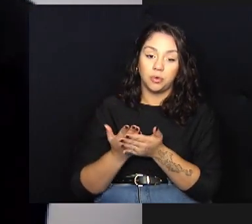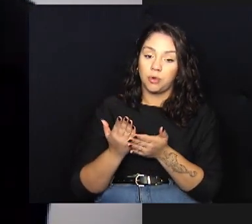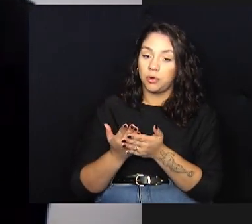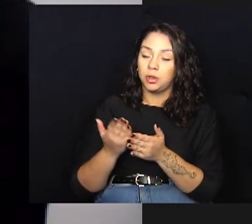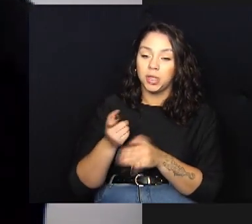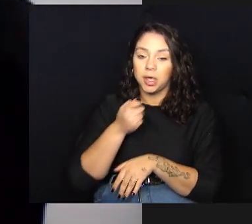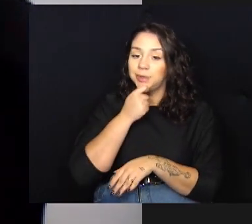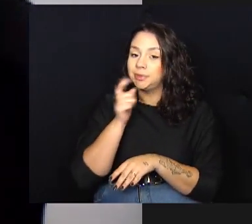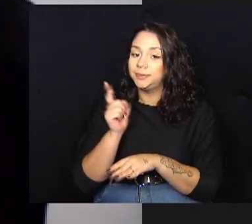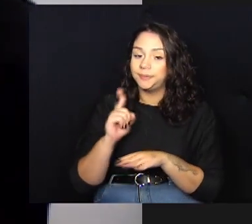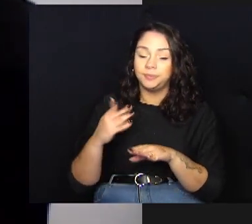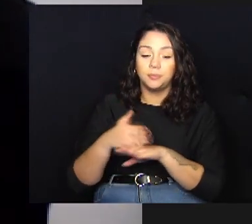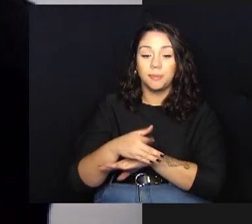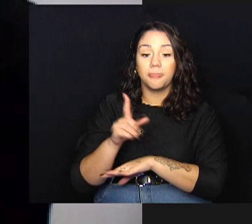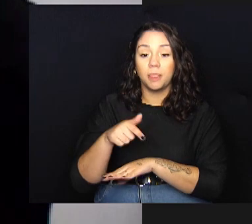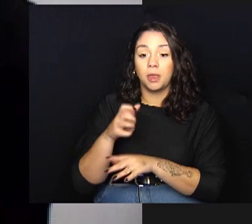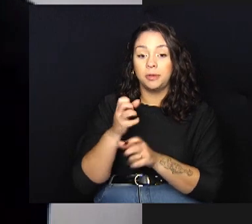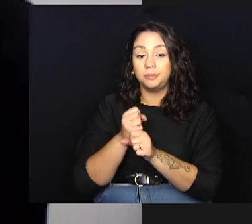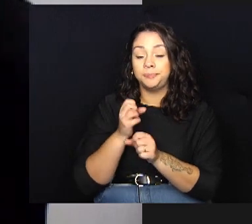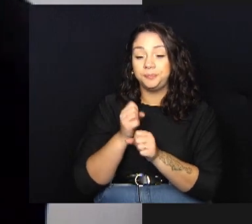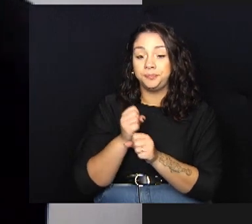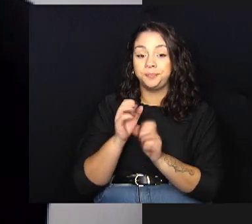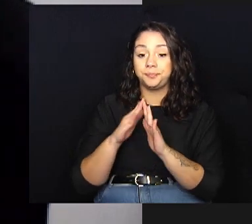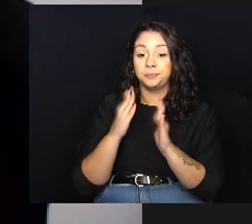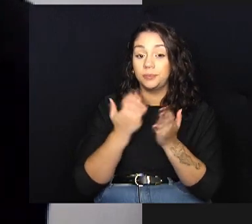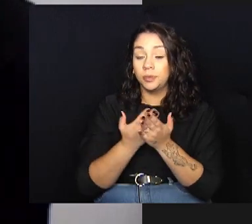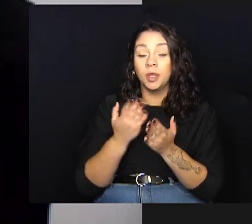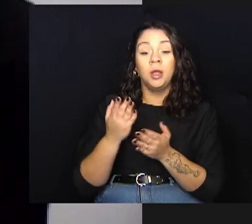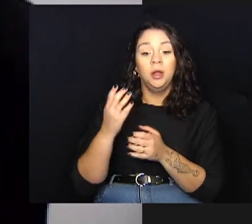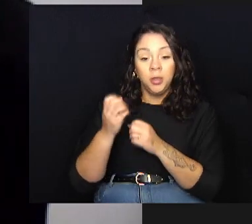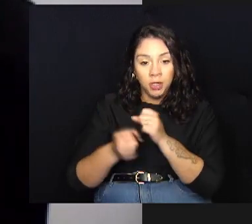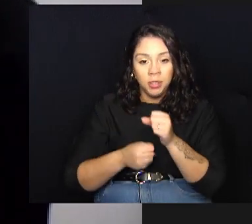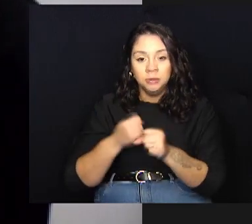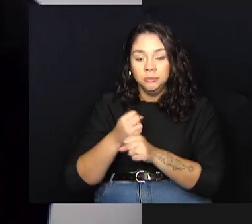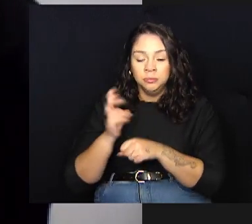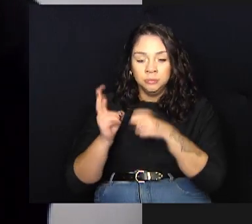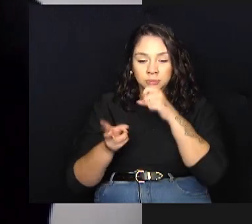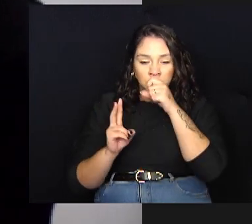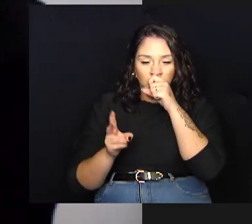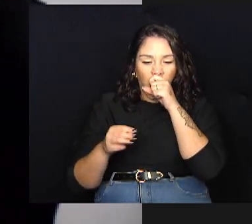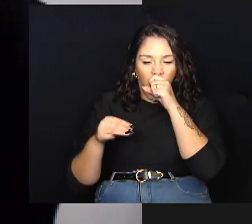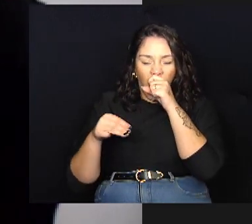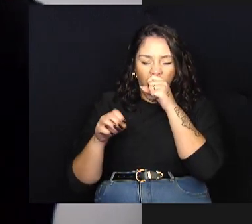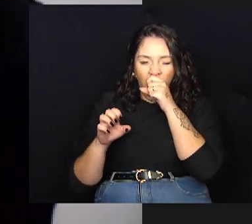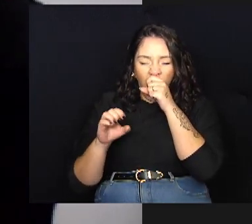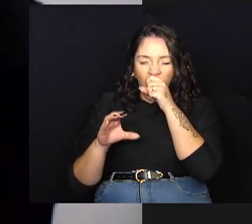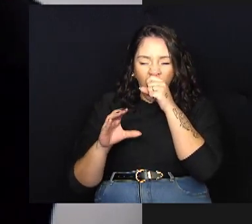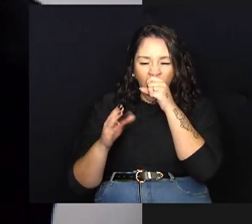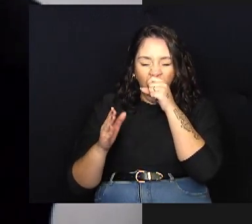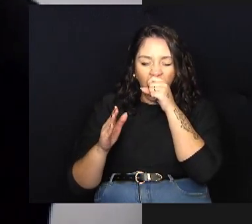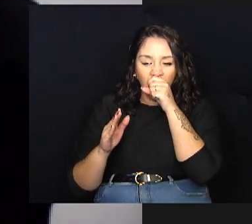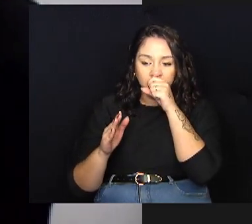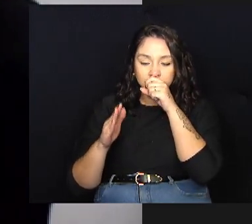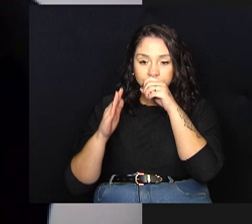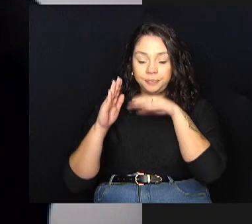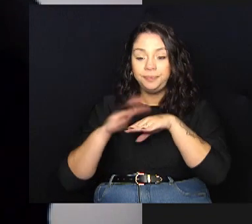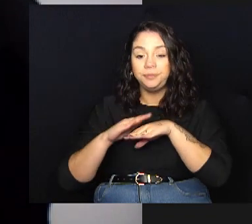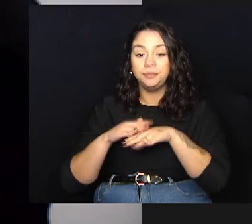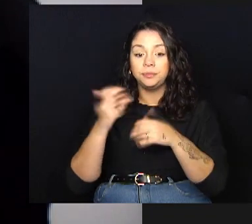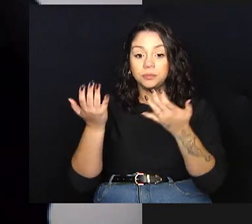gente tem os senso escolar que é realizado todo ano pelas escolas pelo MEC né E com essa informação do MEC a gente